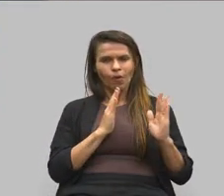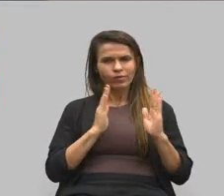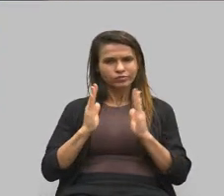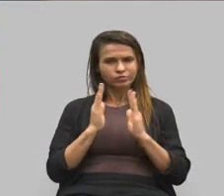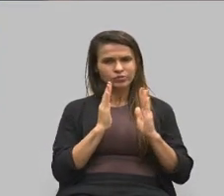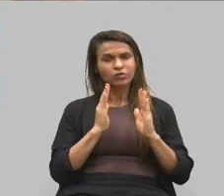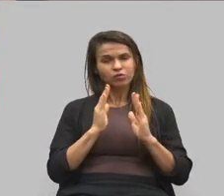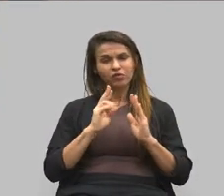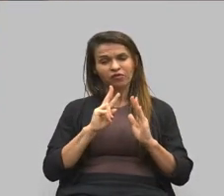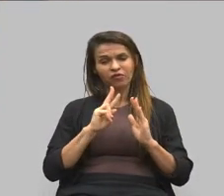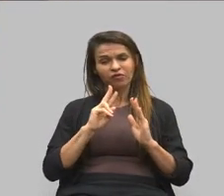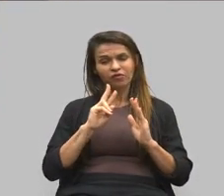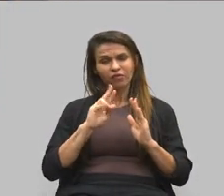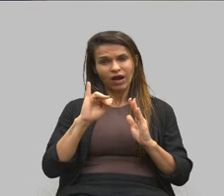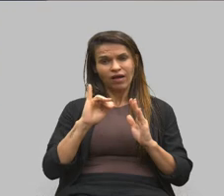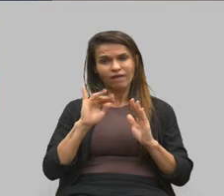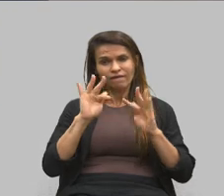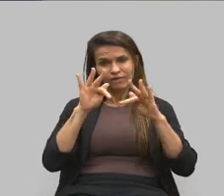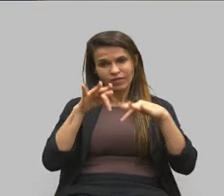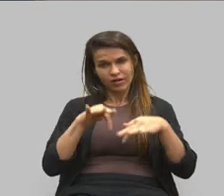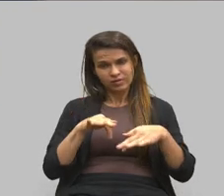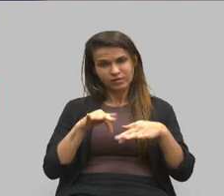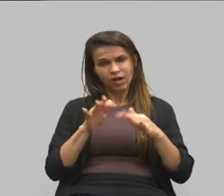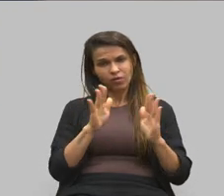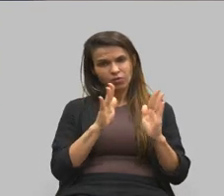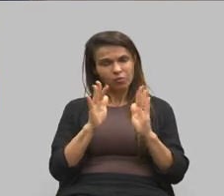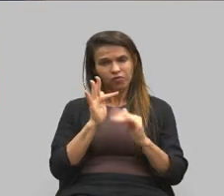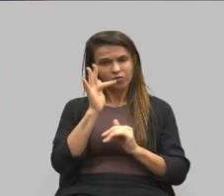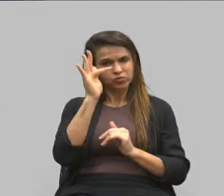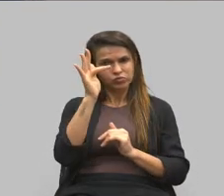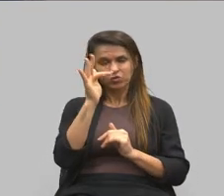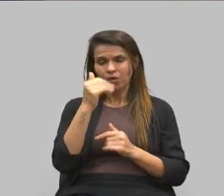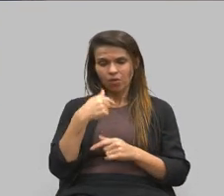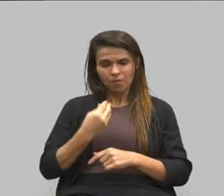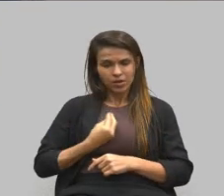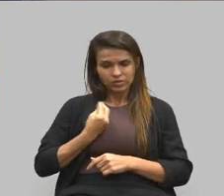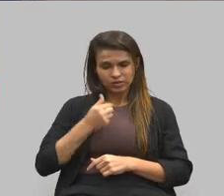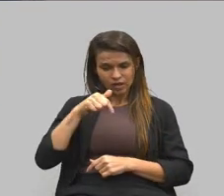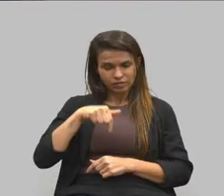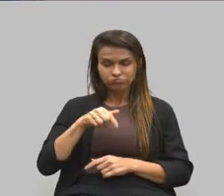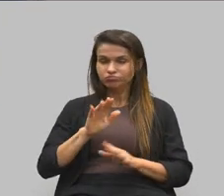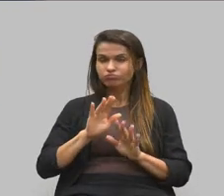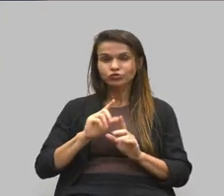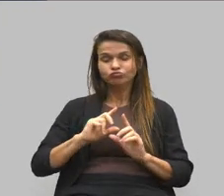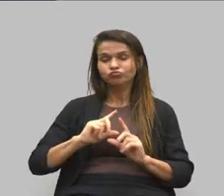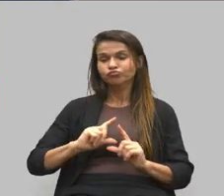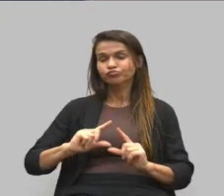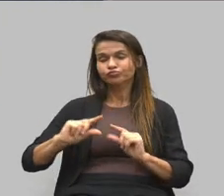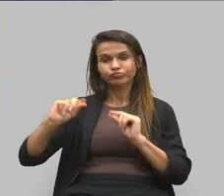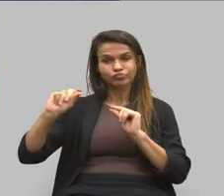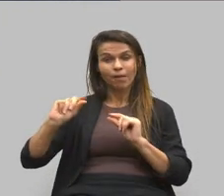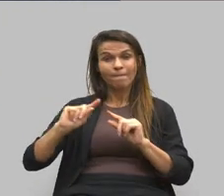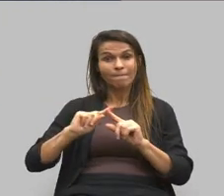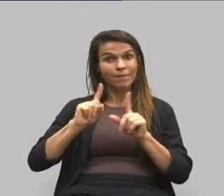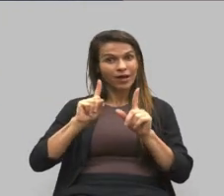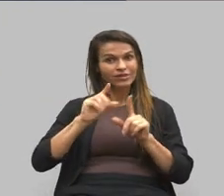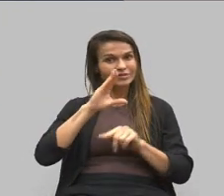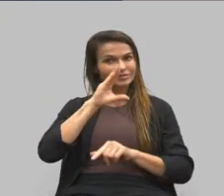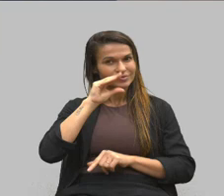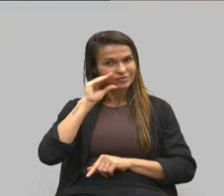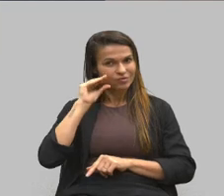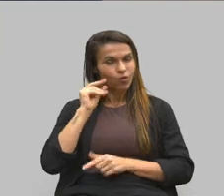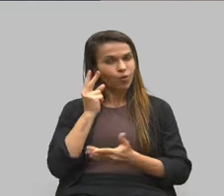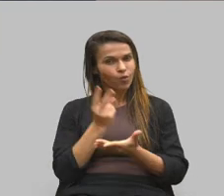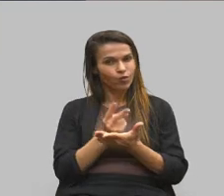e Em algum momento eu não estarei presente nessa casa mas os servidores